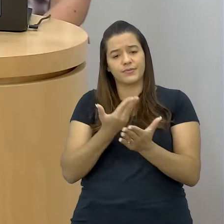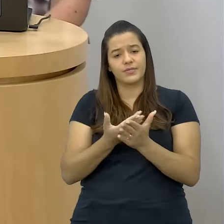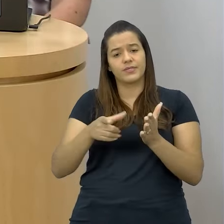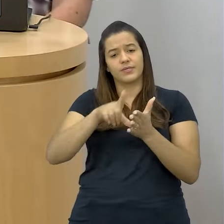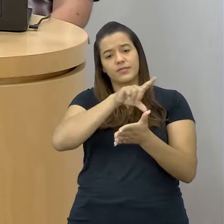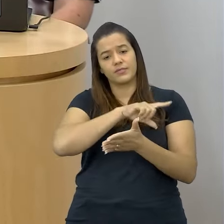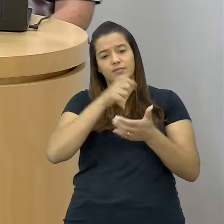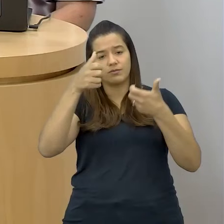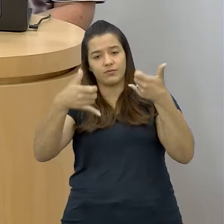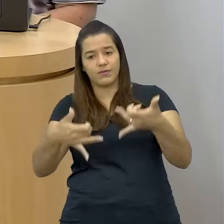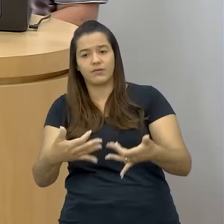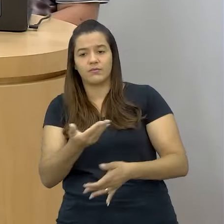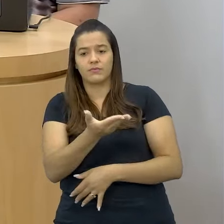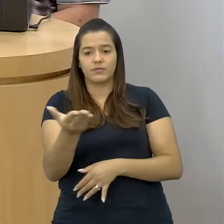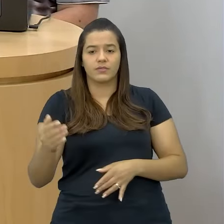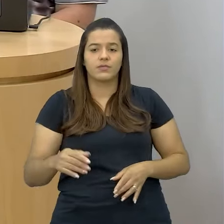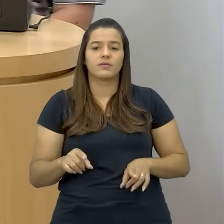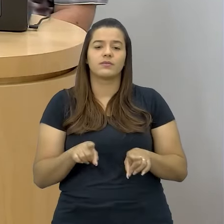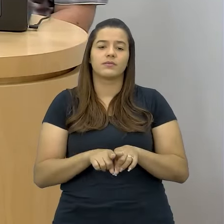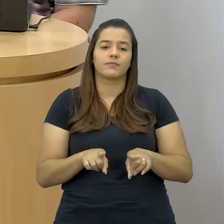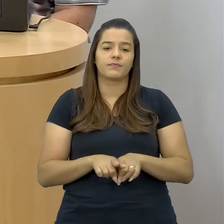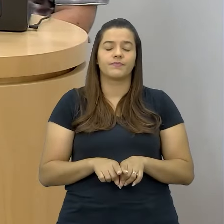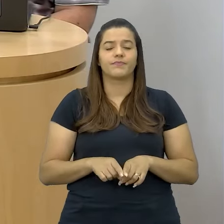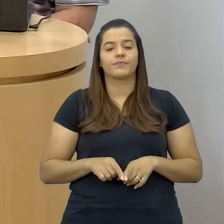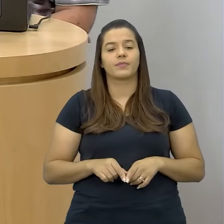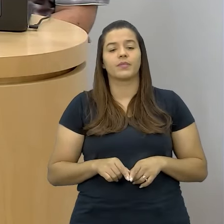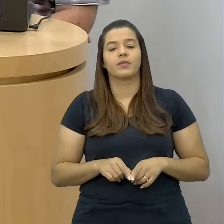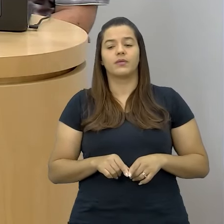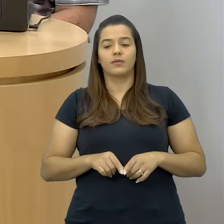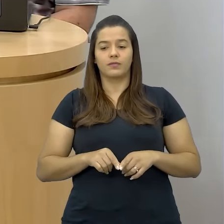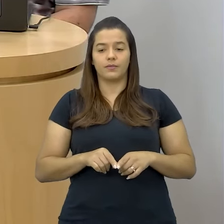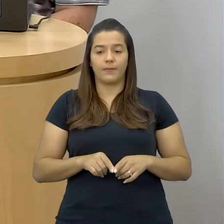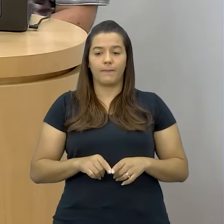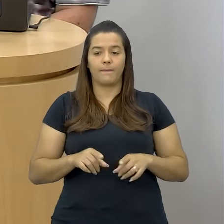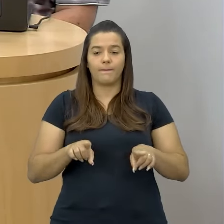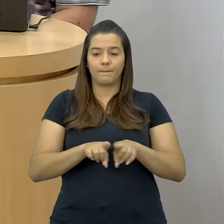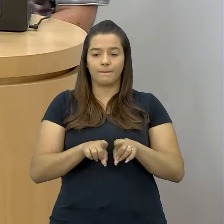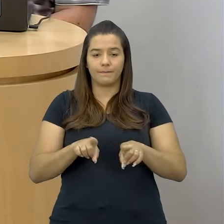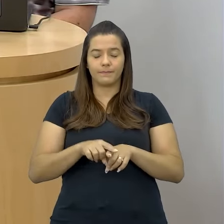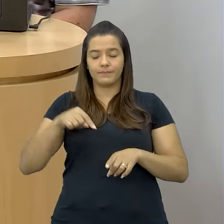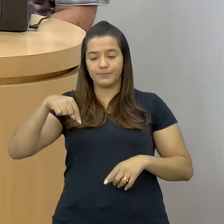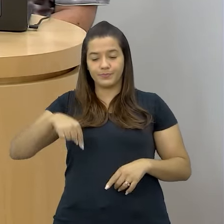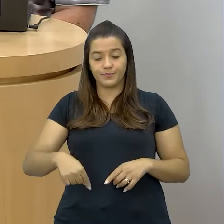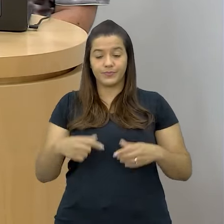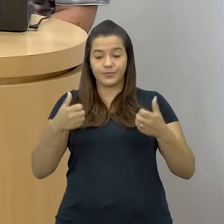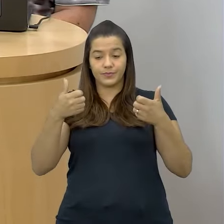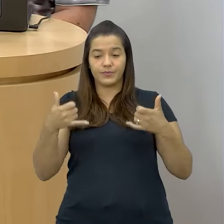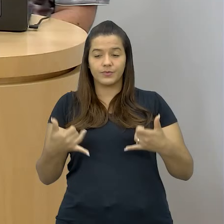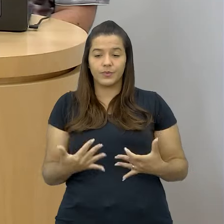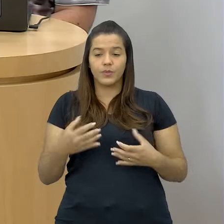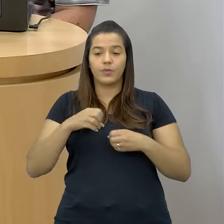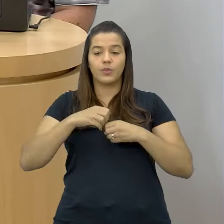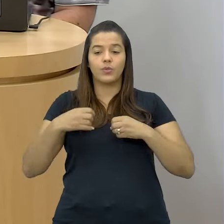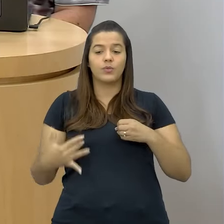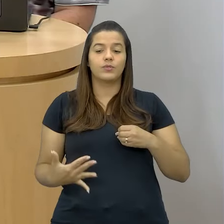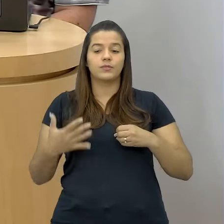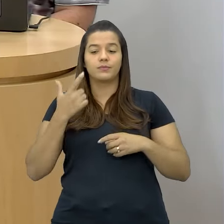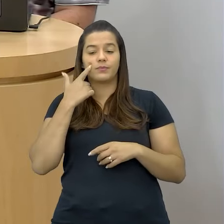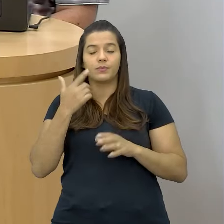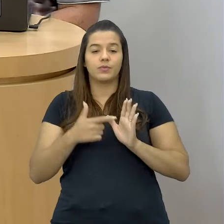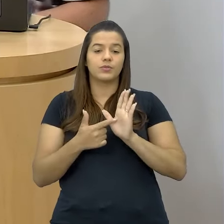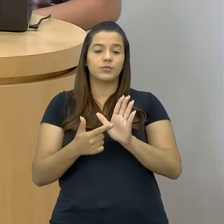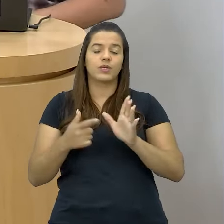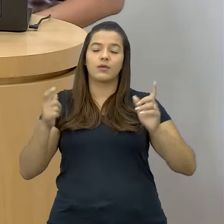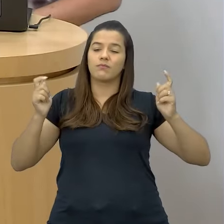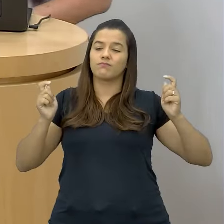de falar com vocês. E é interessante exatamente esse componente que nós falamos hoje, ele mostra as competências. E lembra